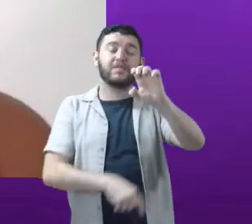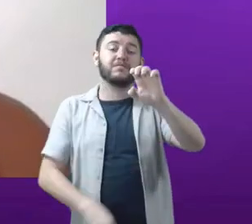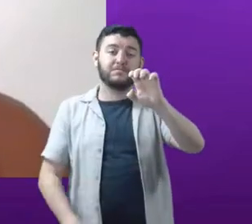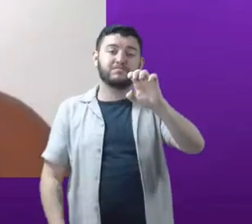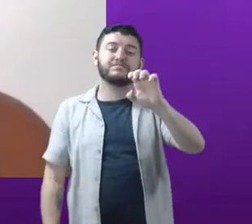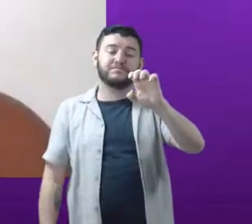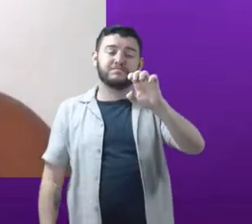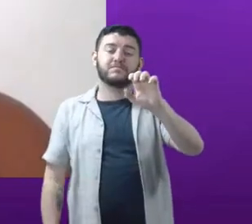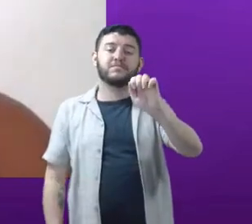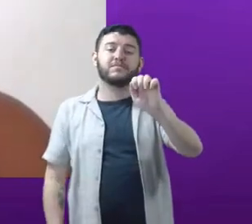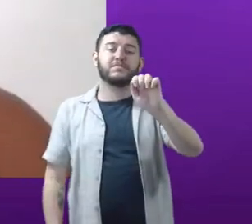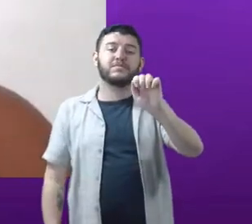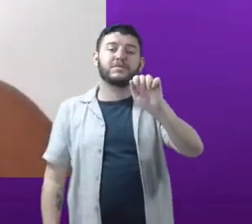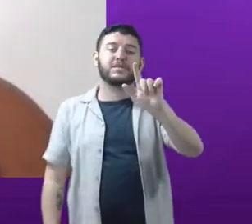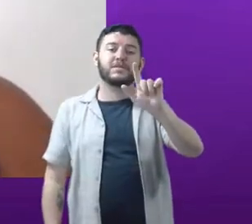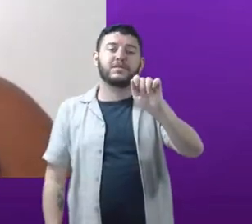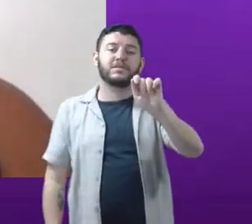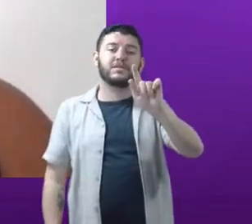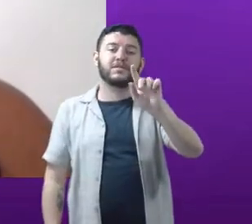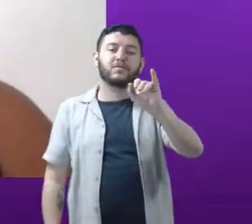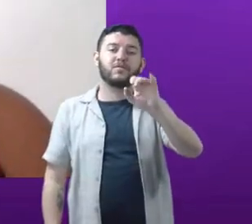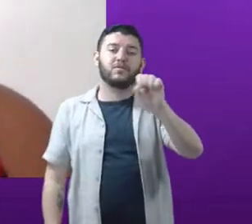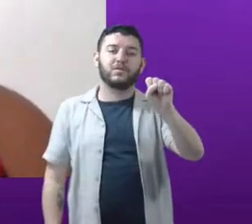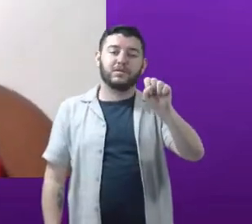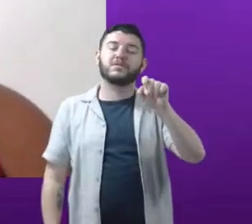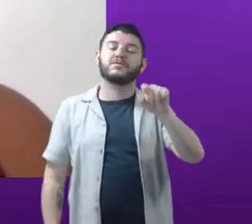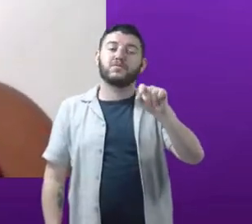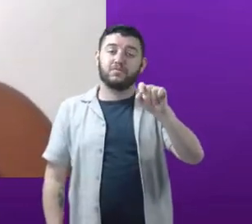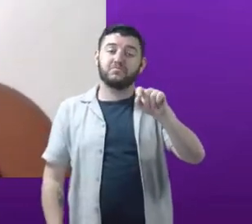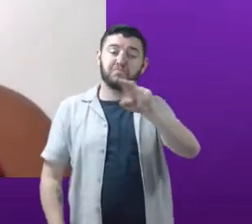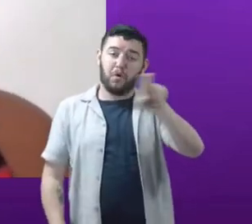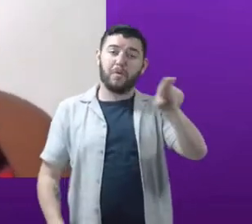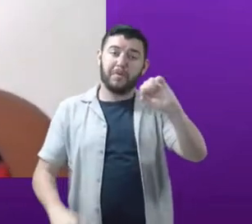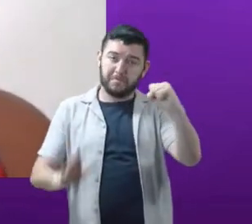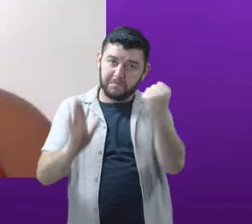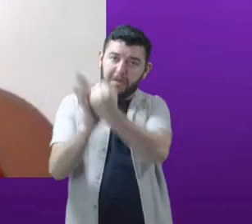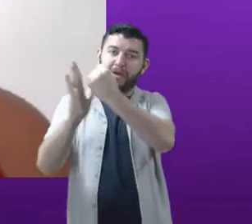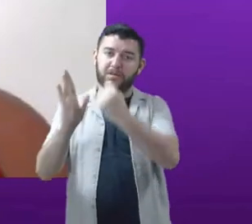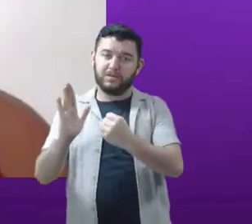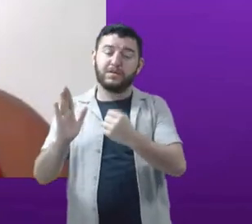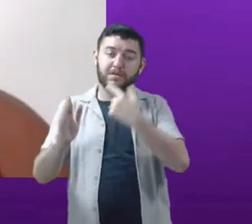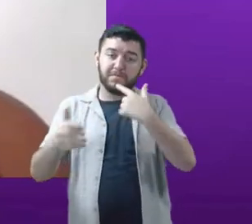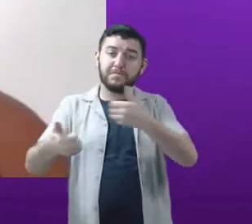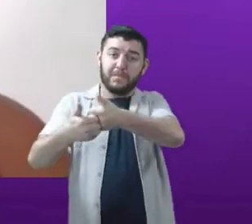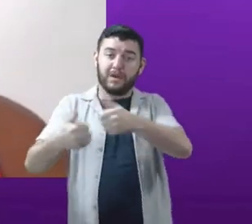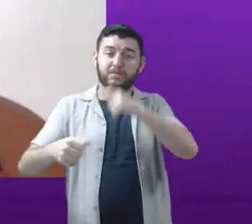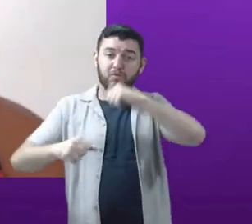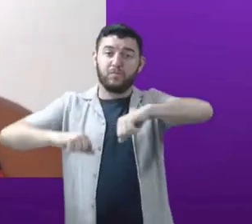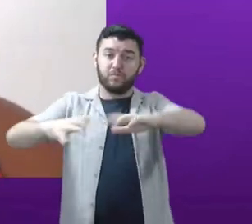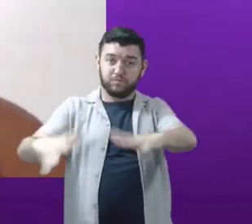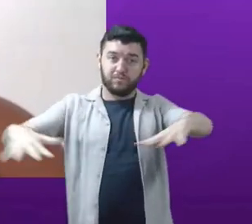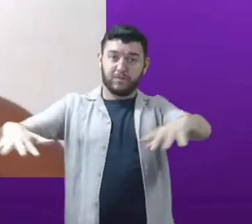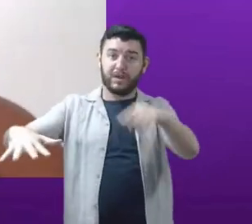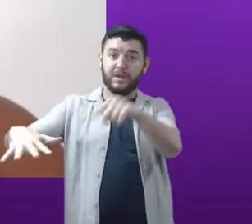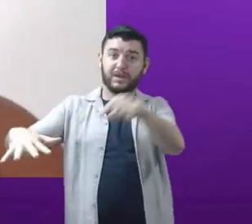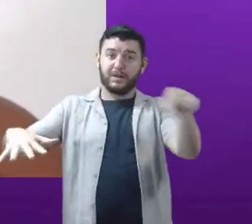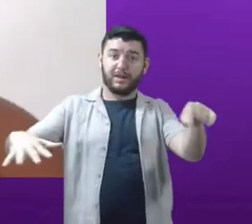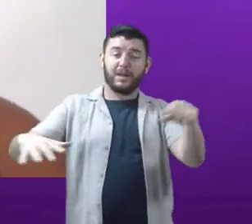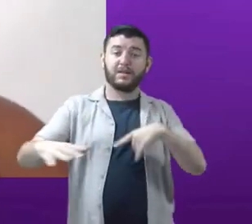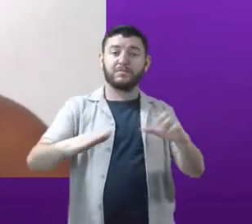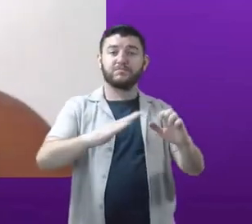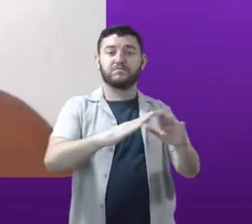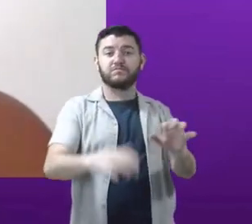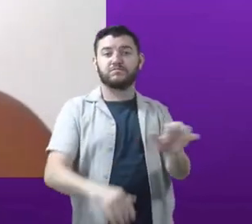de frente para o mar, né? E nesse mesmo local também a gente tem um bairro de periferia, né? Perto